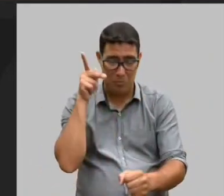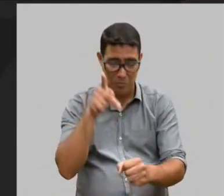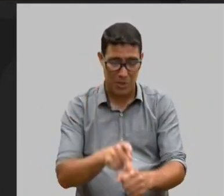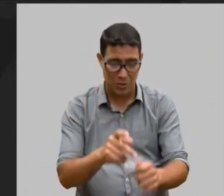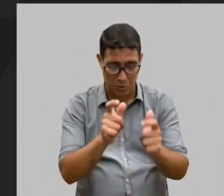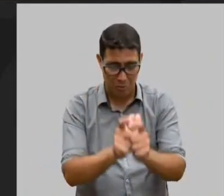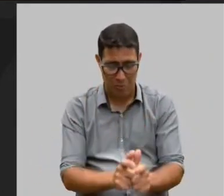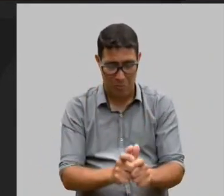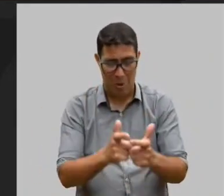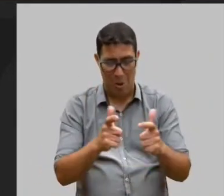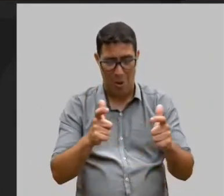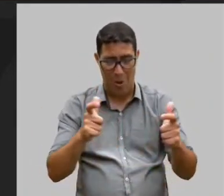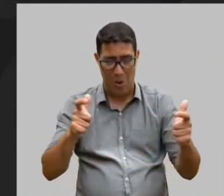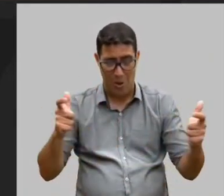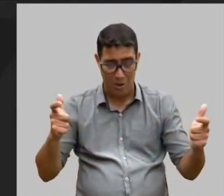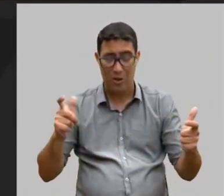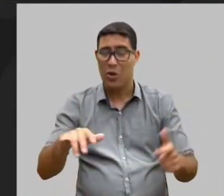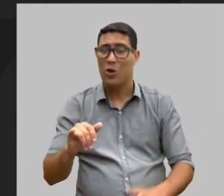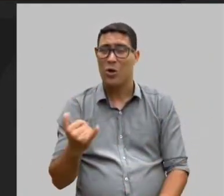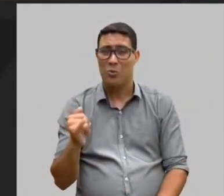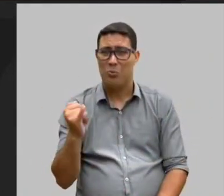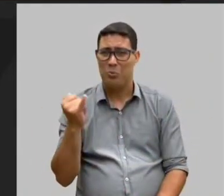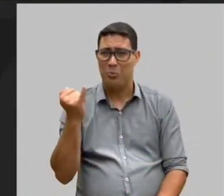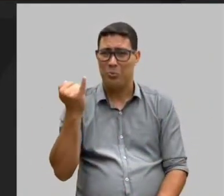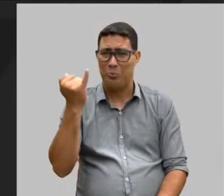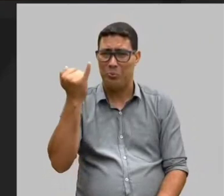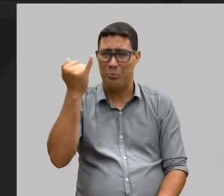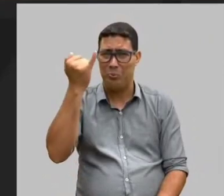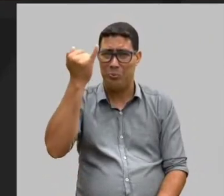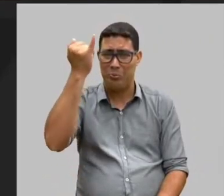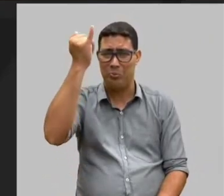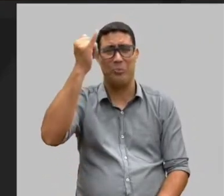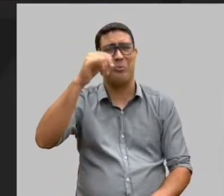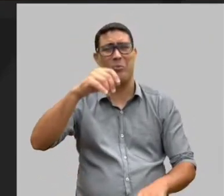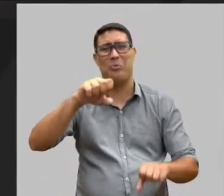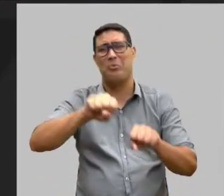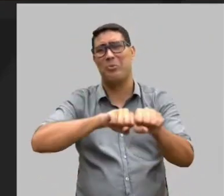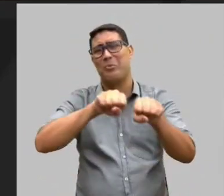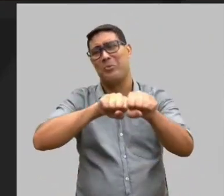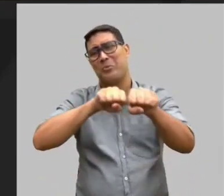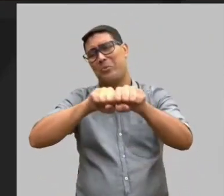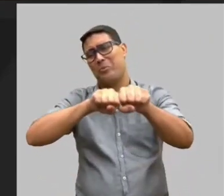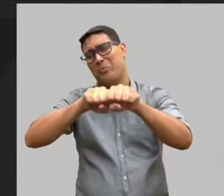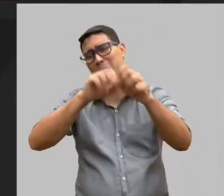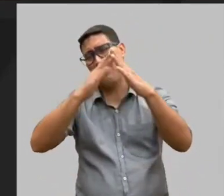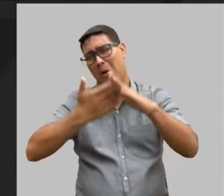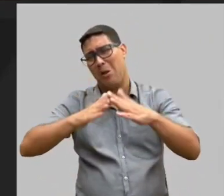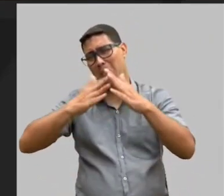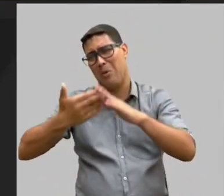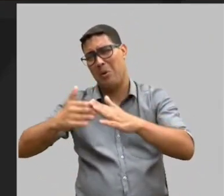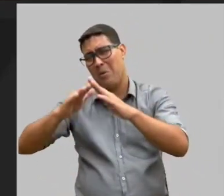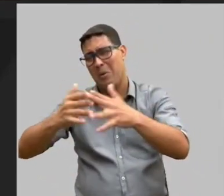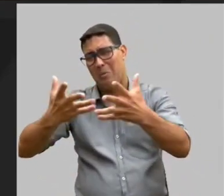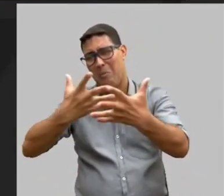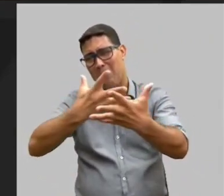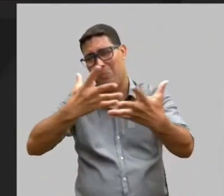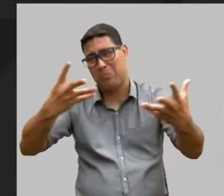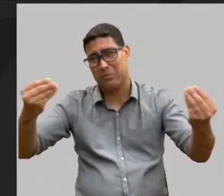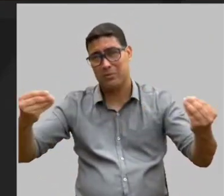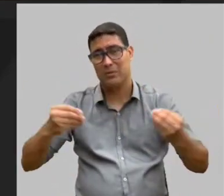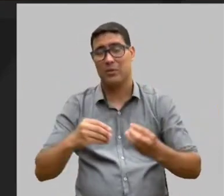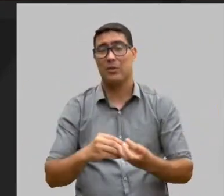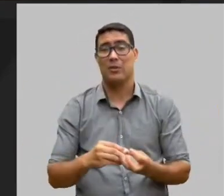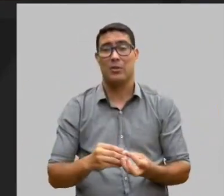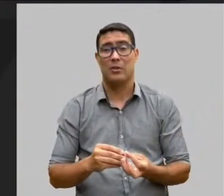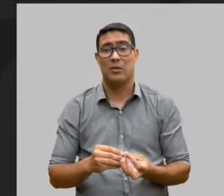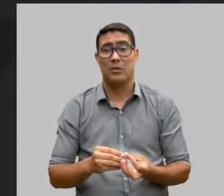produção os juros dispararam foi uma quebradeira generalizada eh eh eh então Eh foi